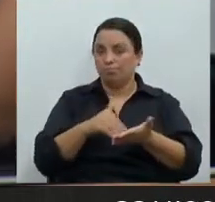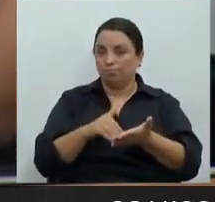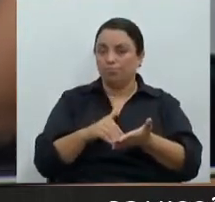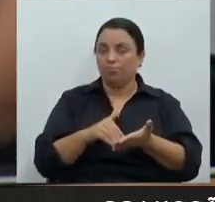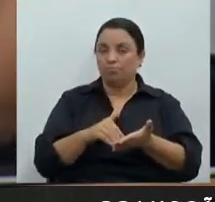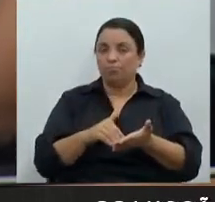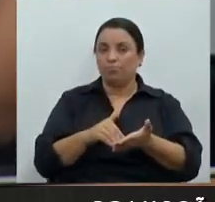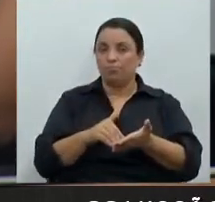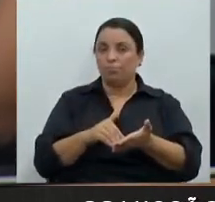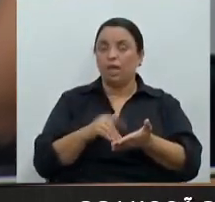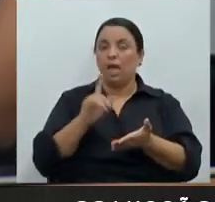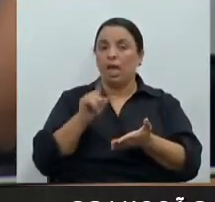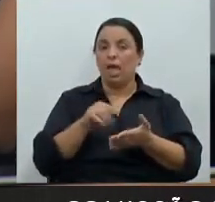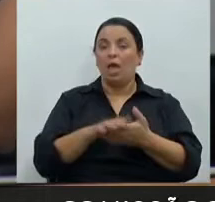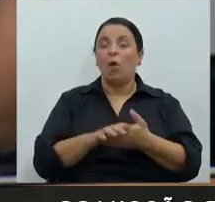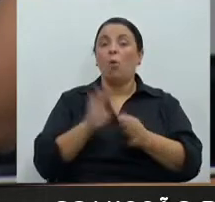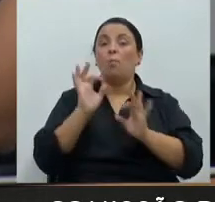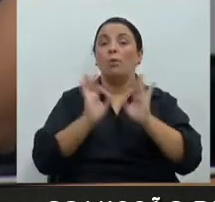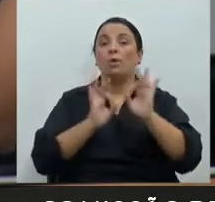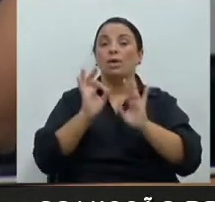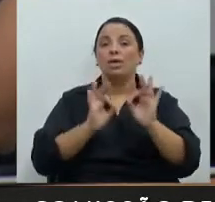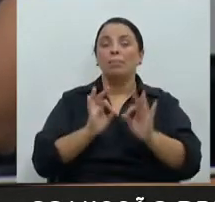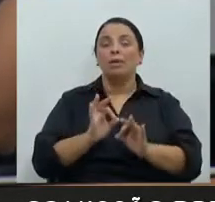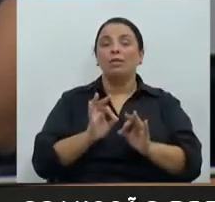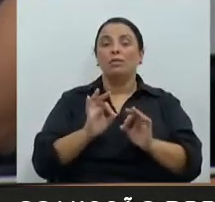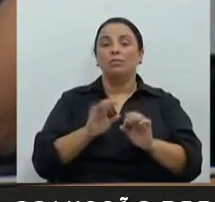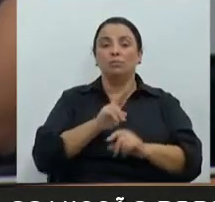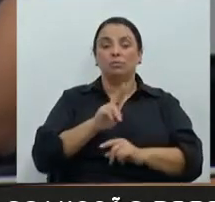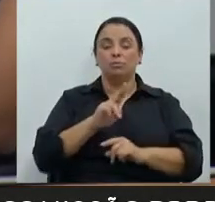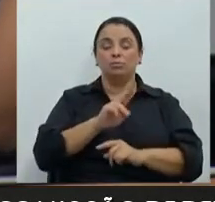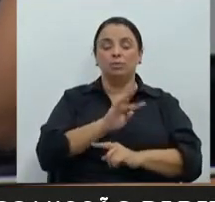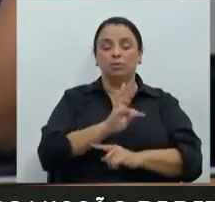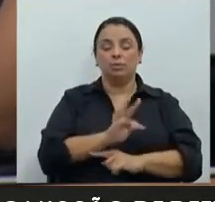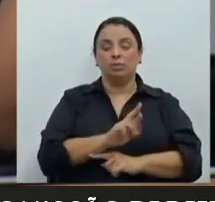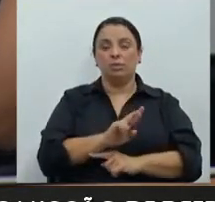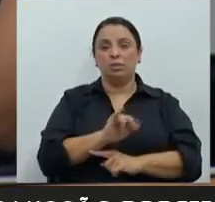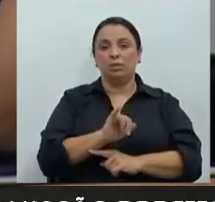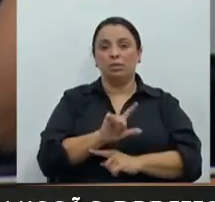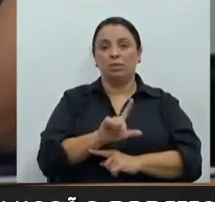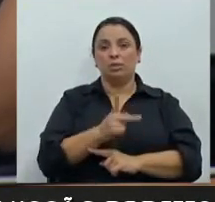programa Trilhas, que é a oferta, né,